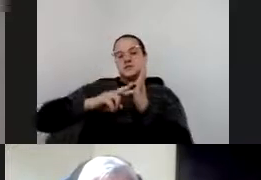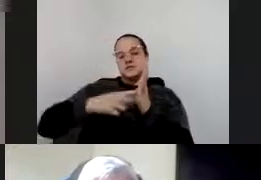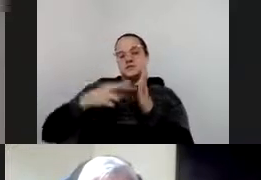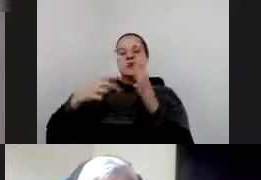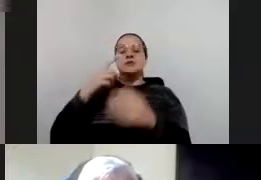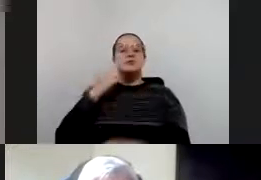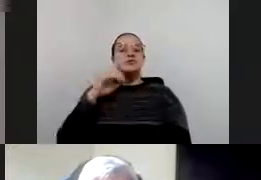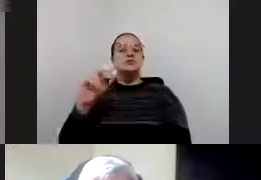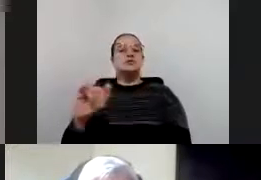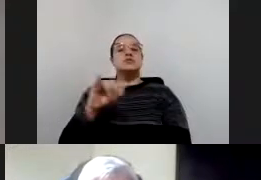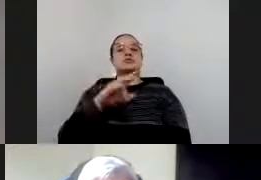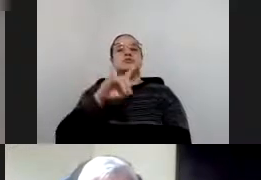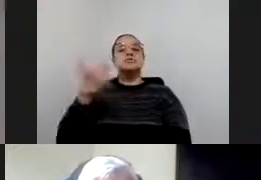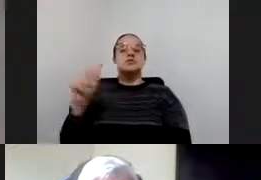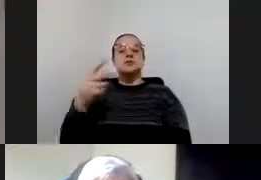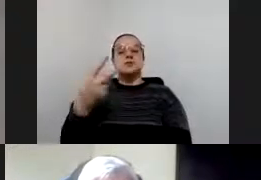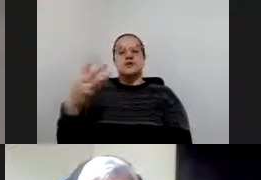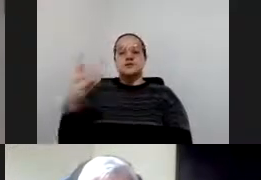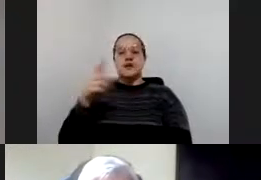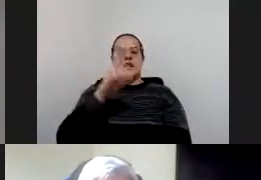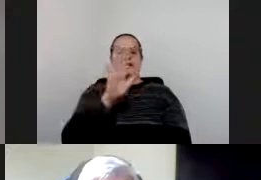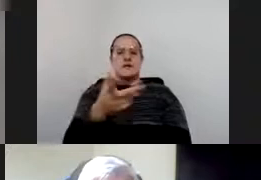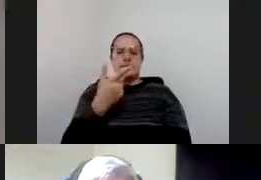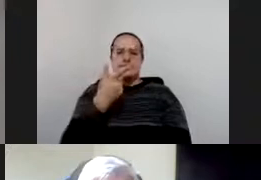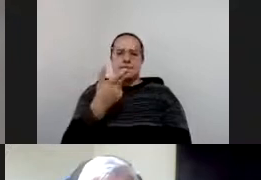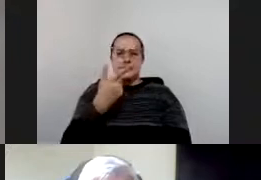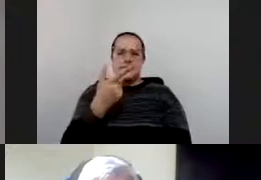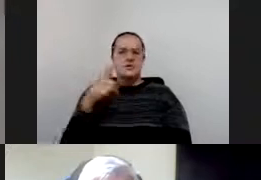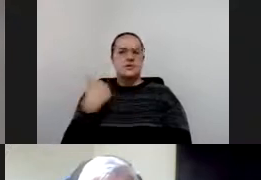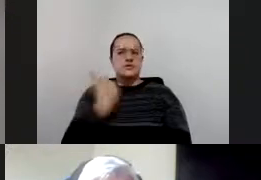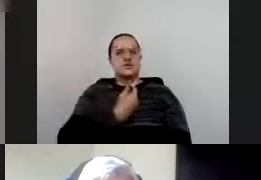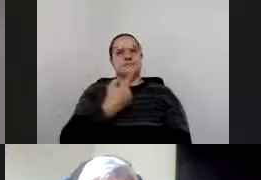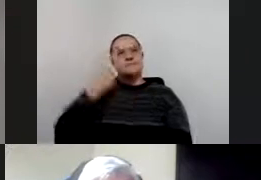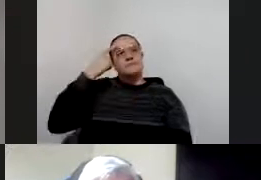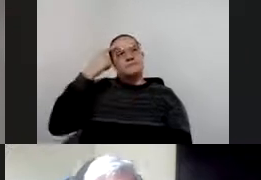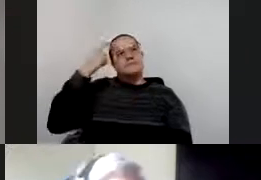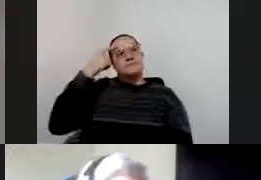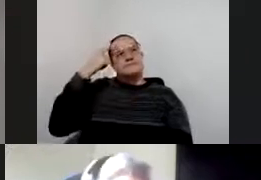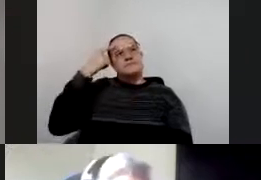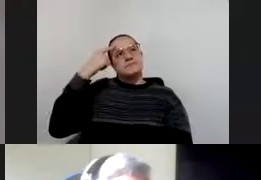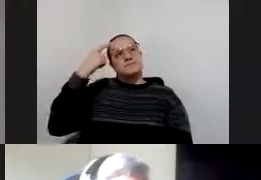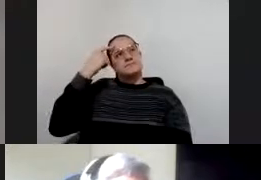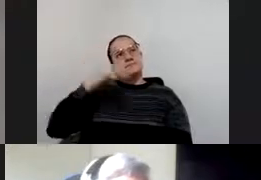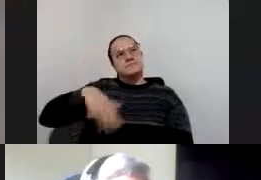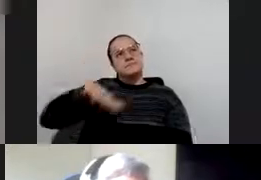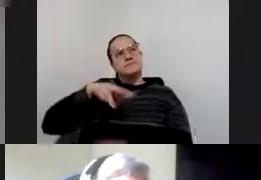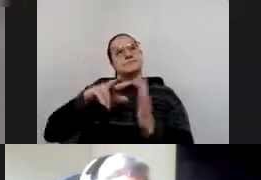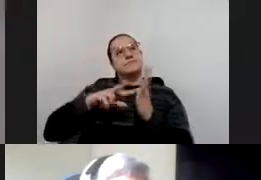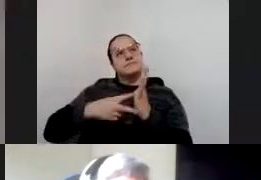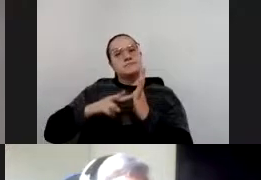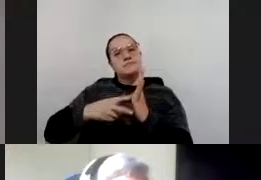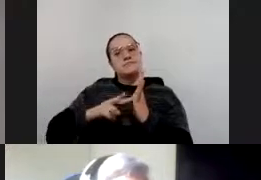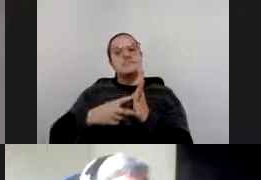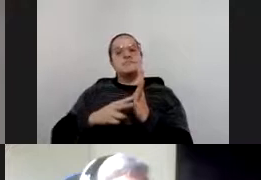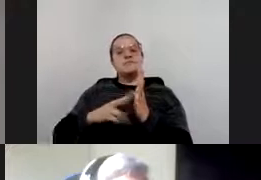Mas então, Cal já colocou aqui, já fica aqui para a gente ir pensando, né? Enquanto sindicato, Então, já quero aqui, como a gente já está